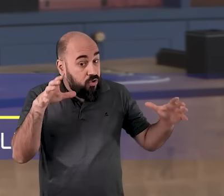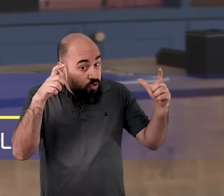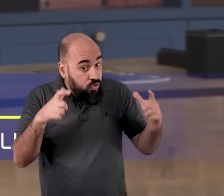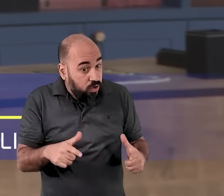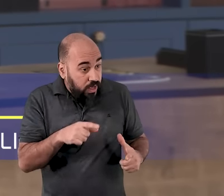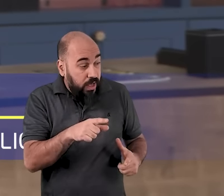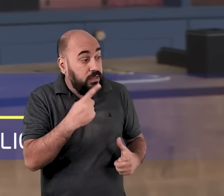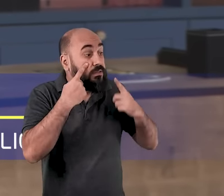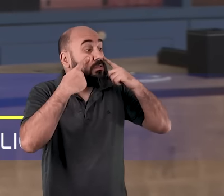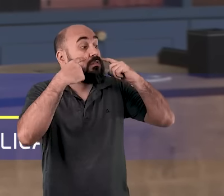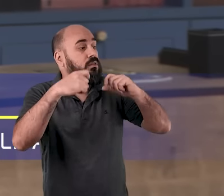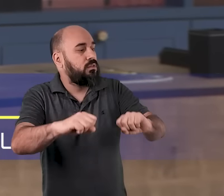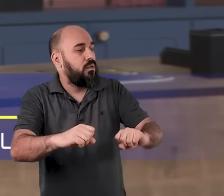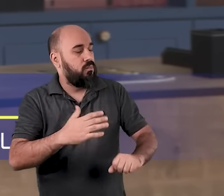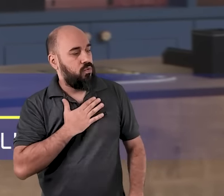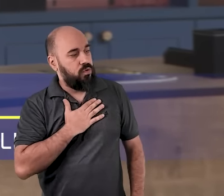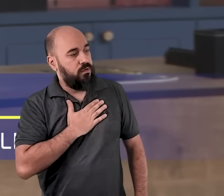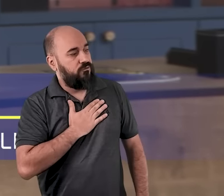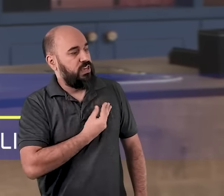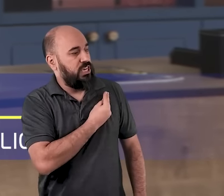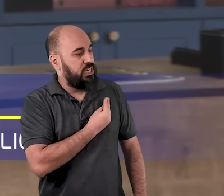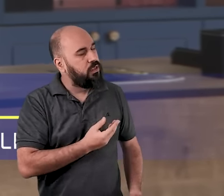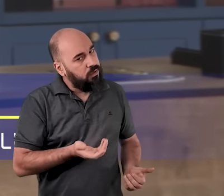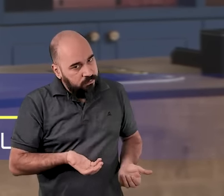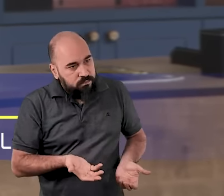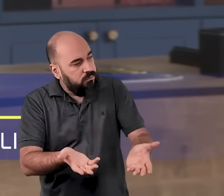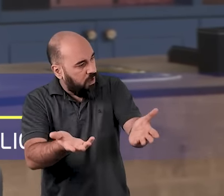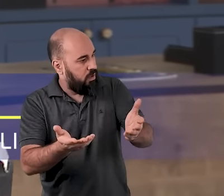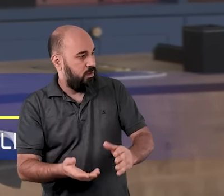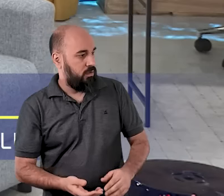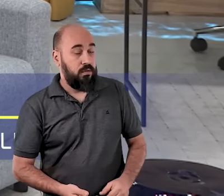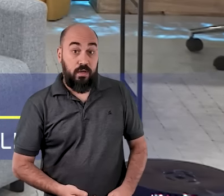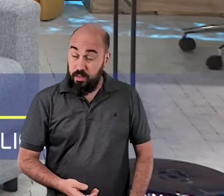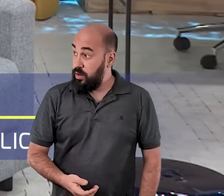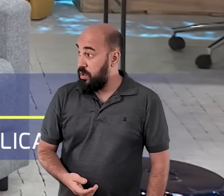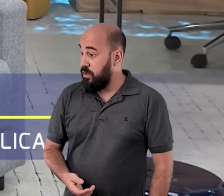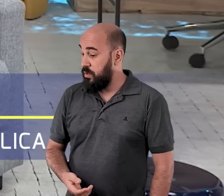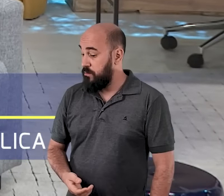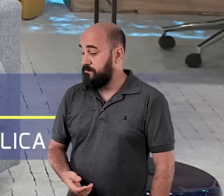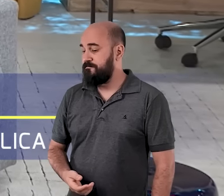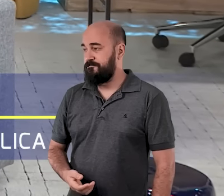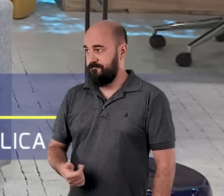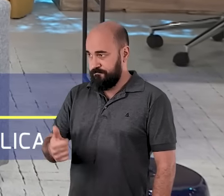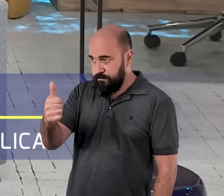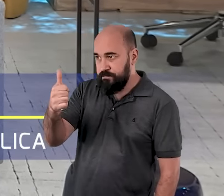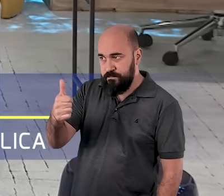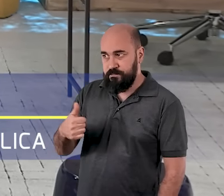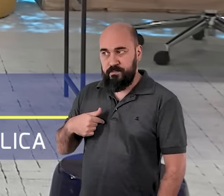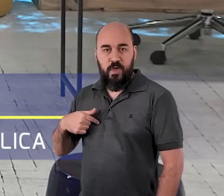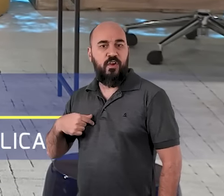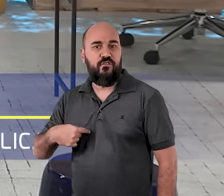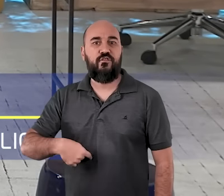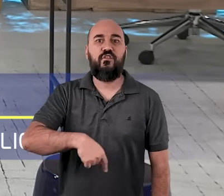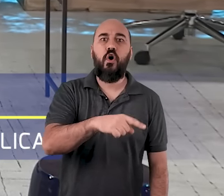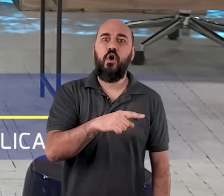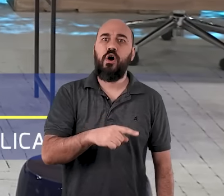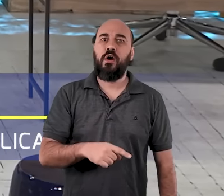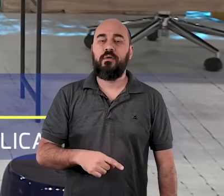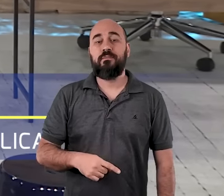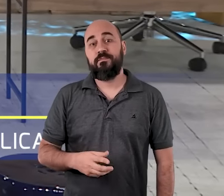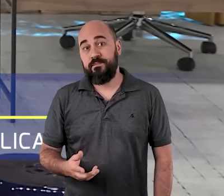as pessoas o que Deus fez por você. E ele foi pregar o evangelho. Mas observe, uns querem